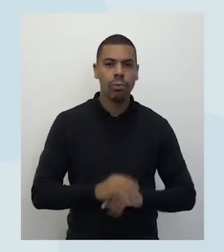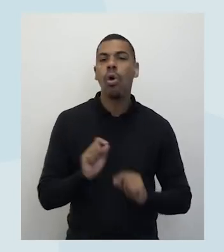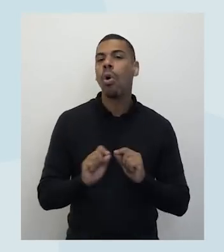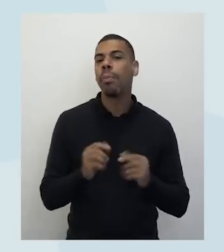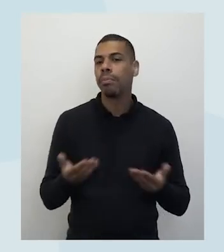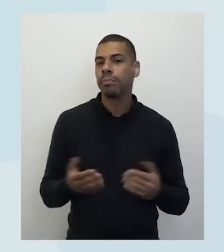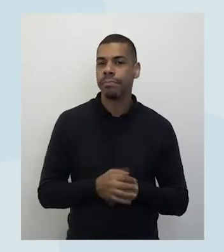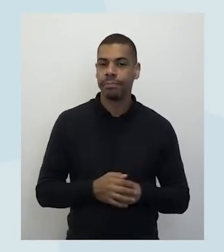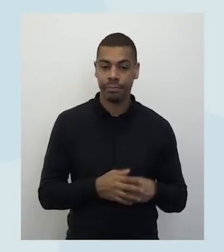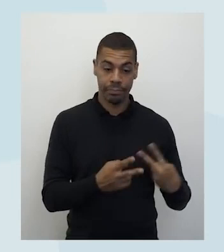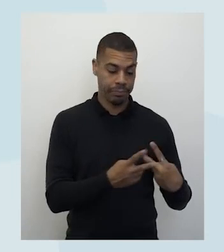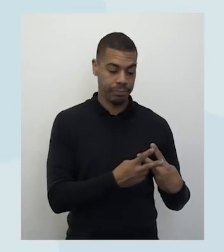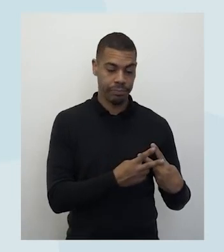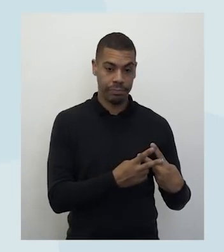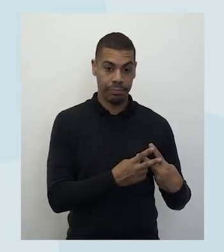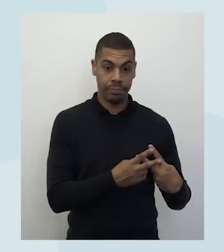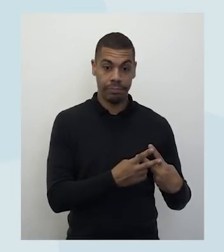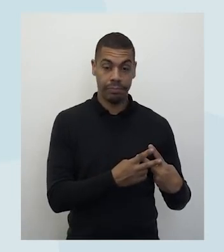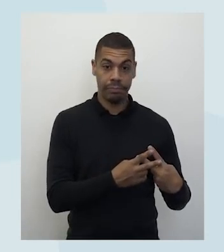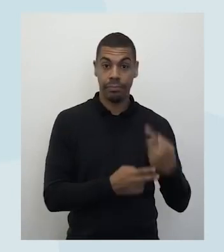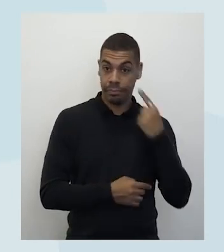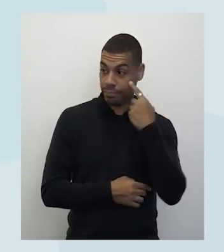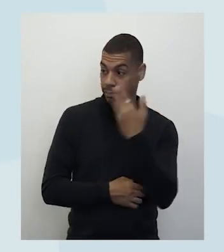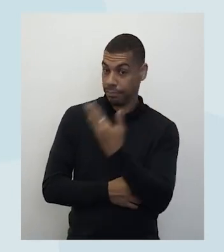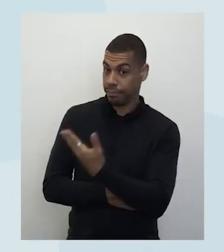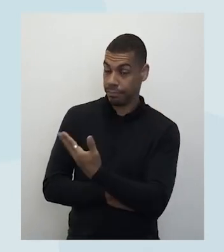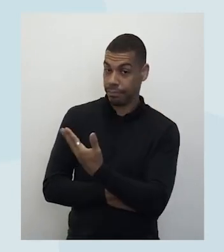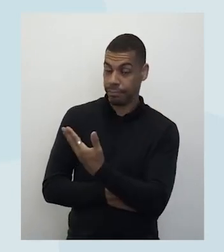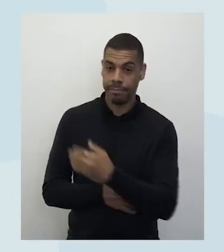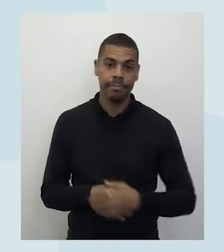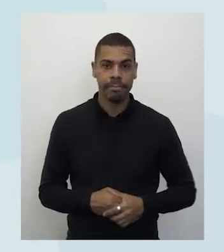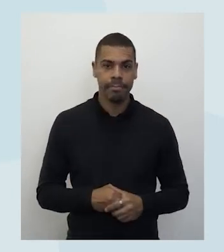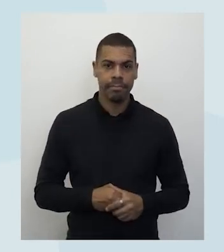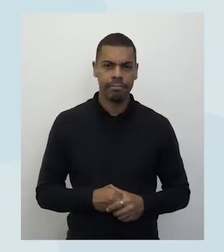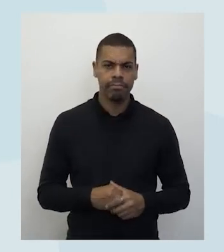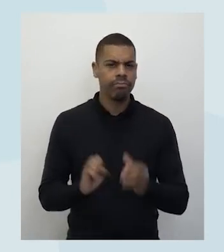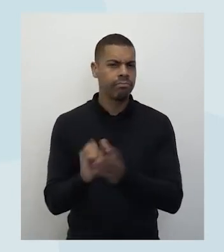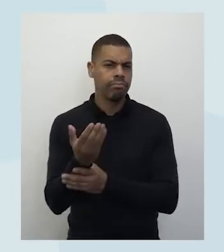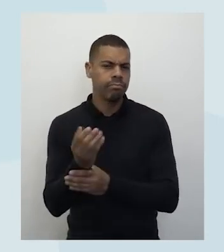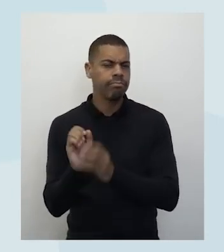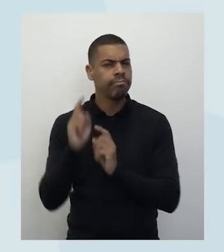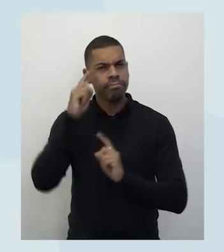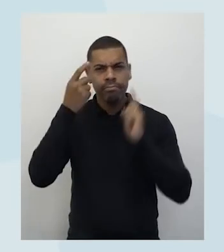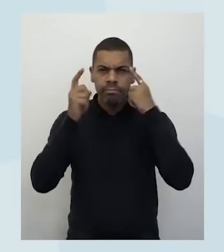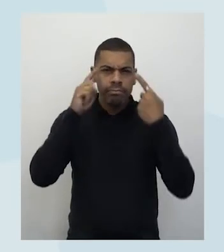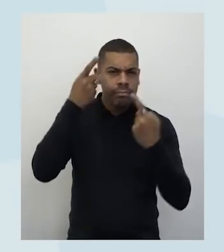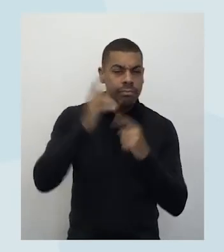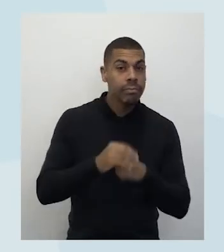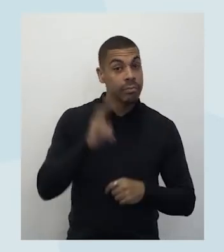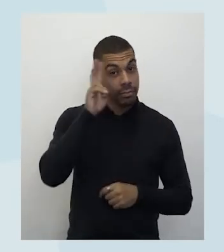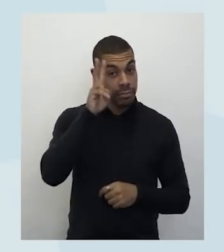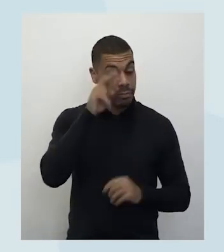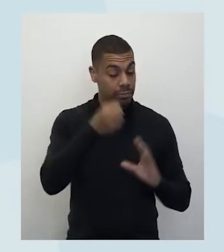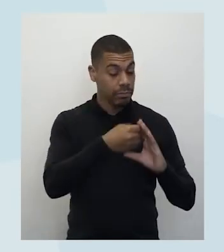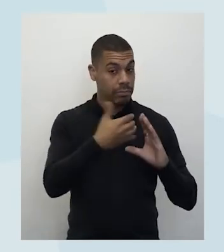como? Hashtag Minha Crônica no CMSP, tá? Use a criatividade, não se esqueça dos elementos e características